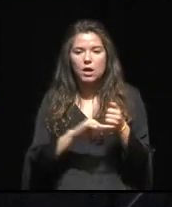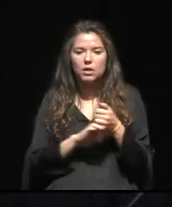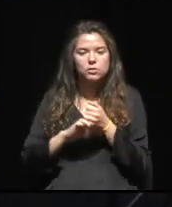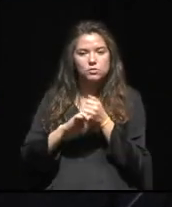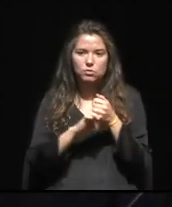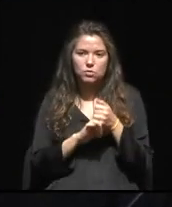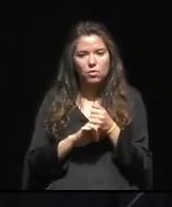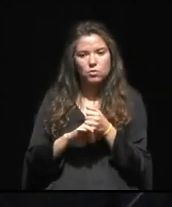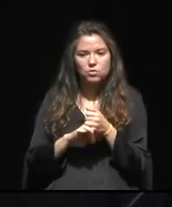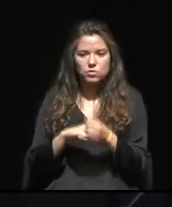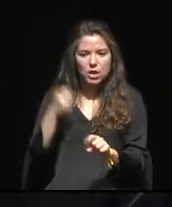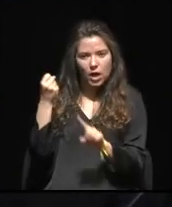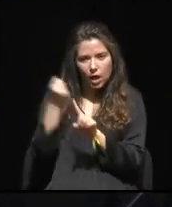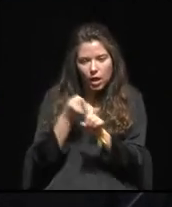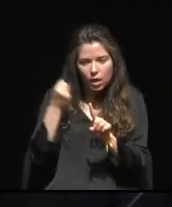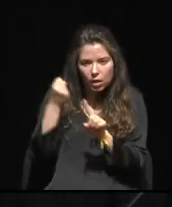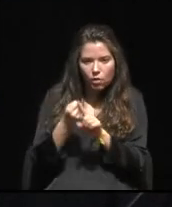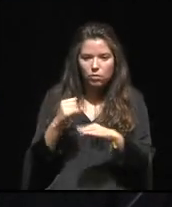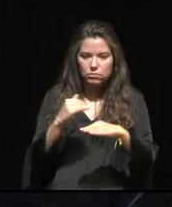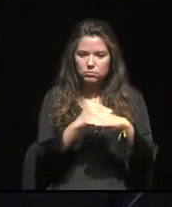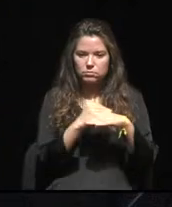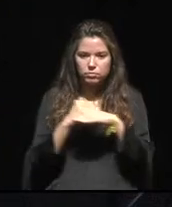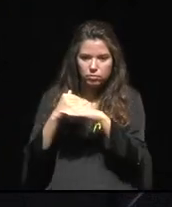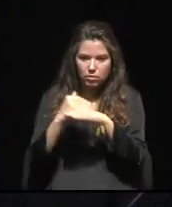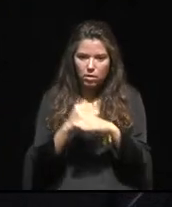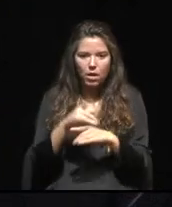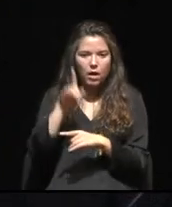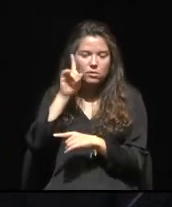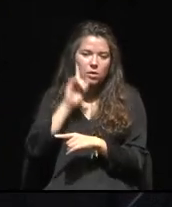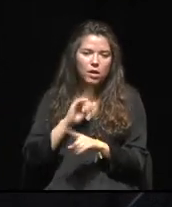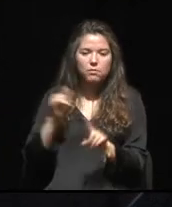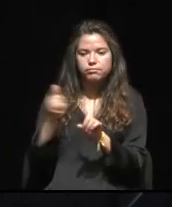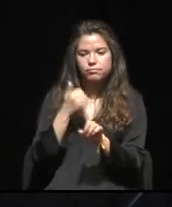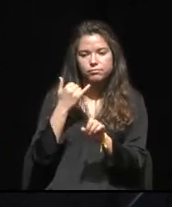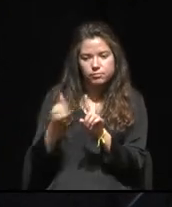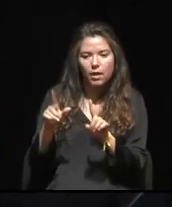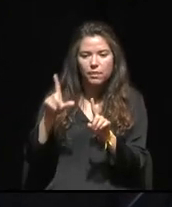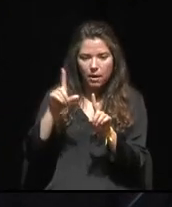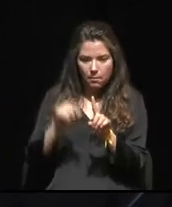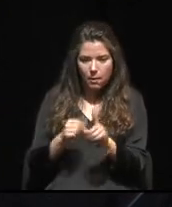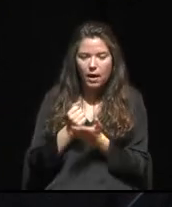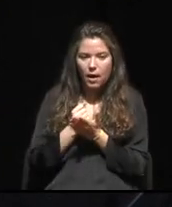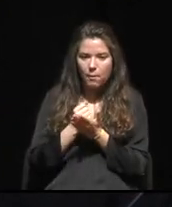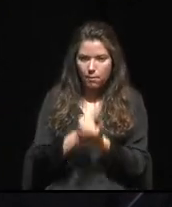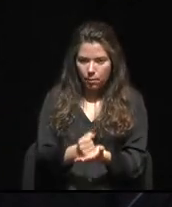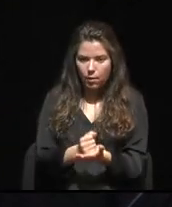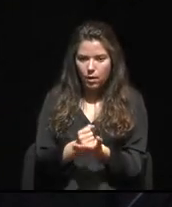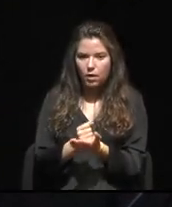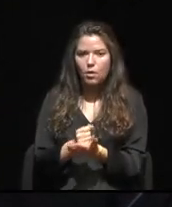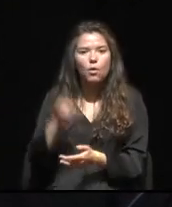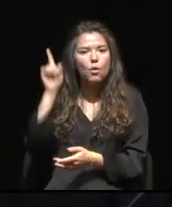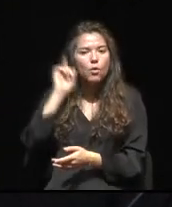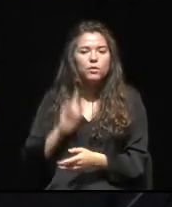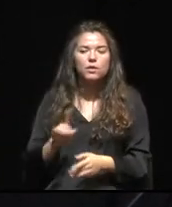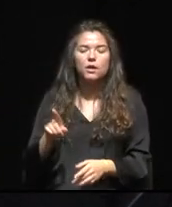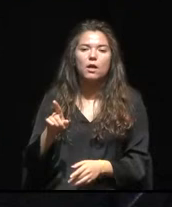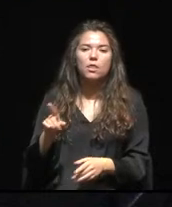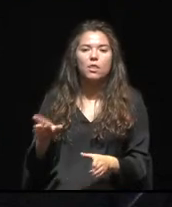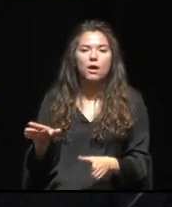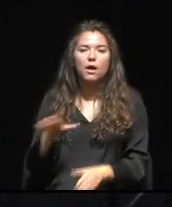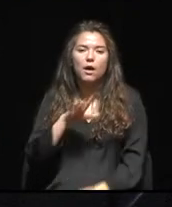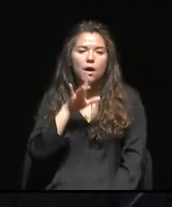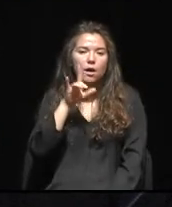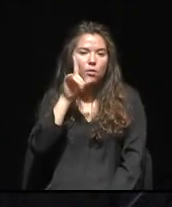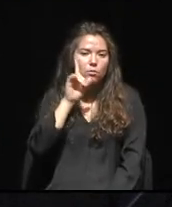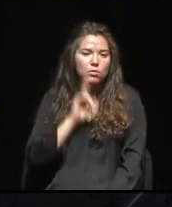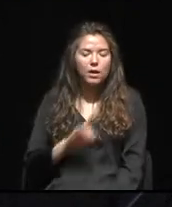entidades que lutam pela igualdade de G género e que apoiam Inclusive a vítimas de violência doméstica deputados que associam o dia da mulher à família e à